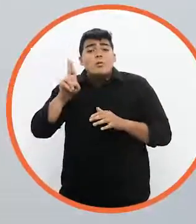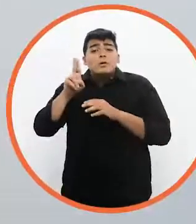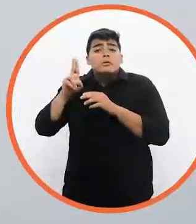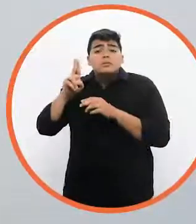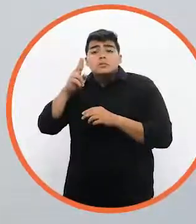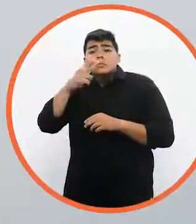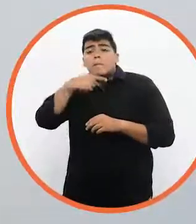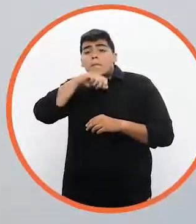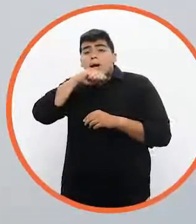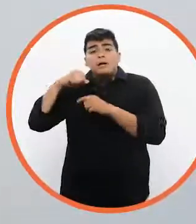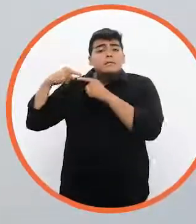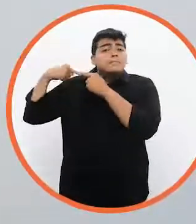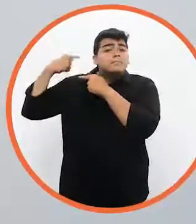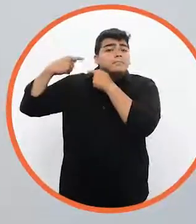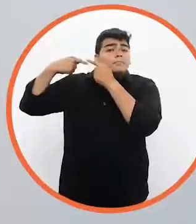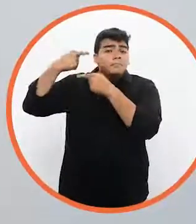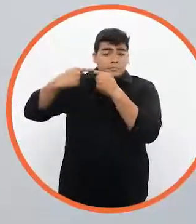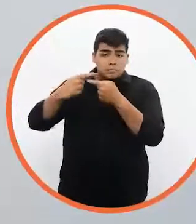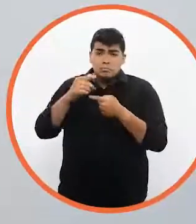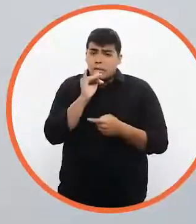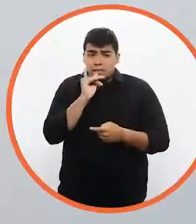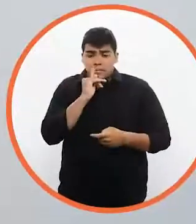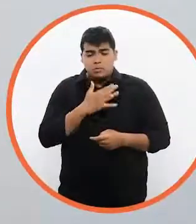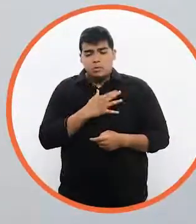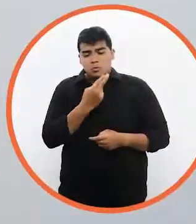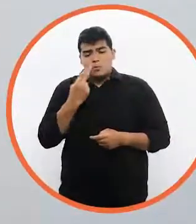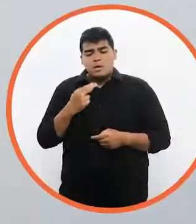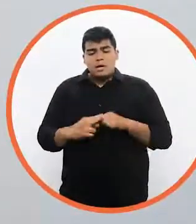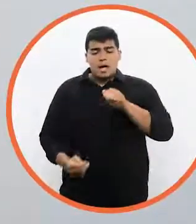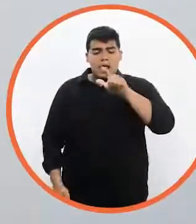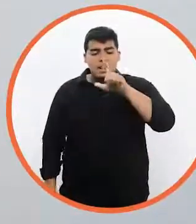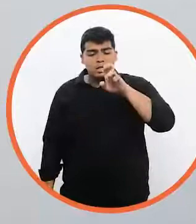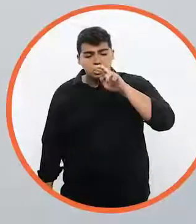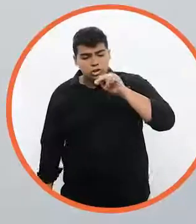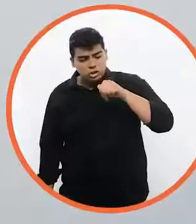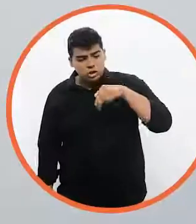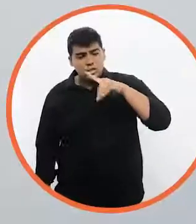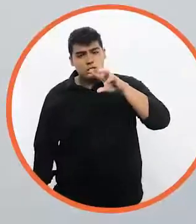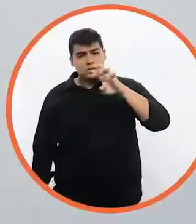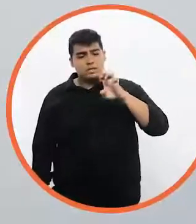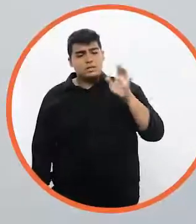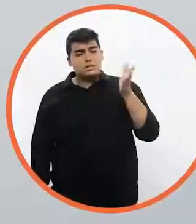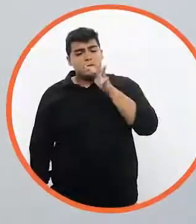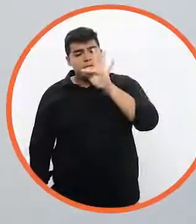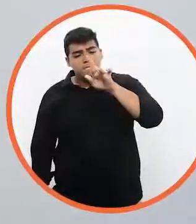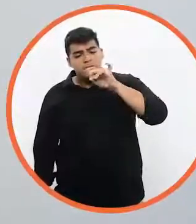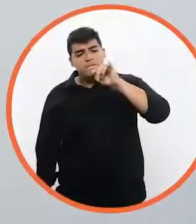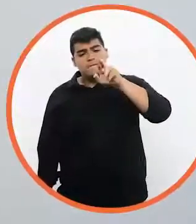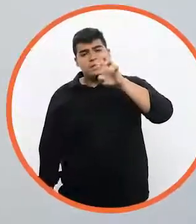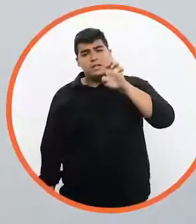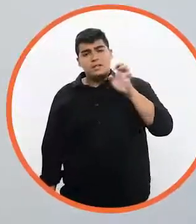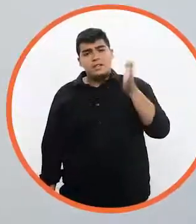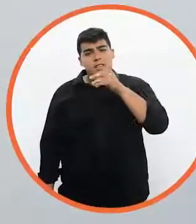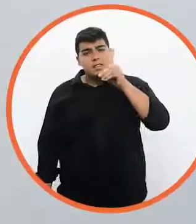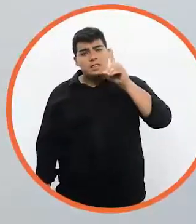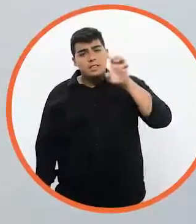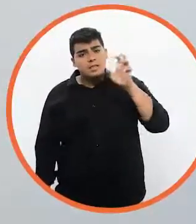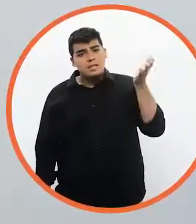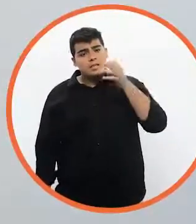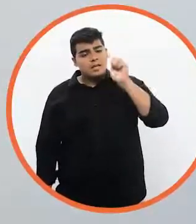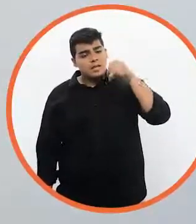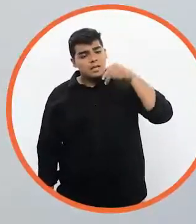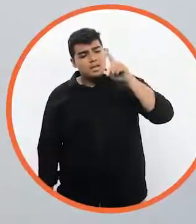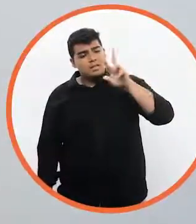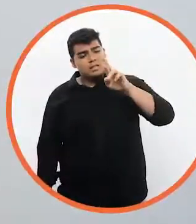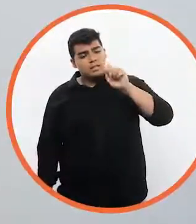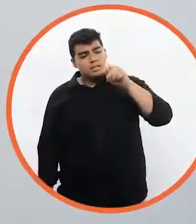pais. Por exemplo, meu nome é Alexandre Freire de Andrade. Alexandre é o meu nome, foi escolhido pelos meus pais. Freire